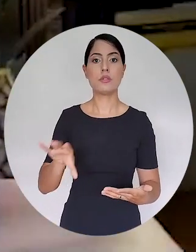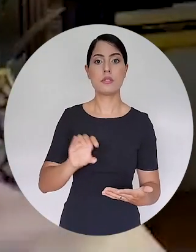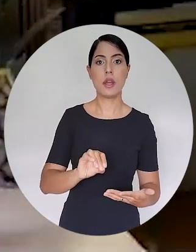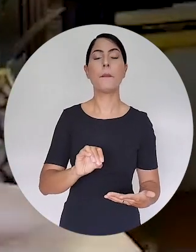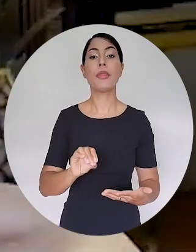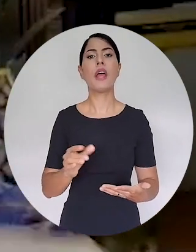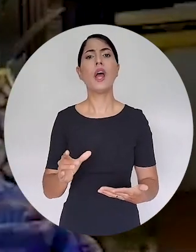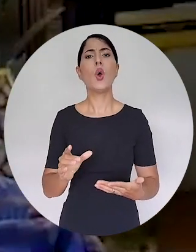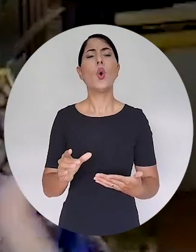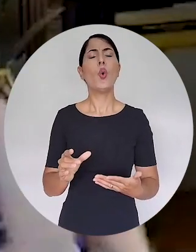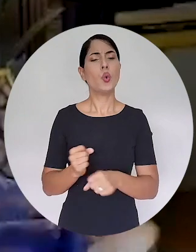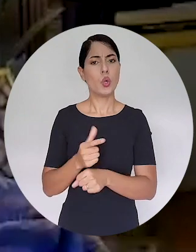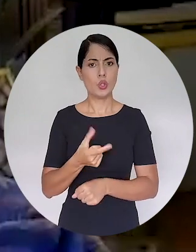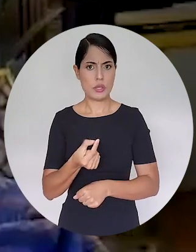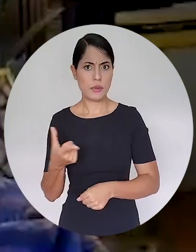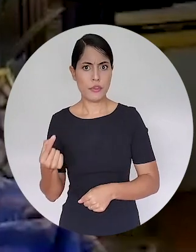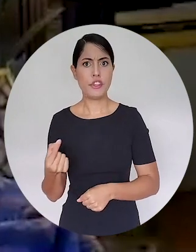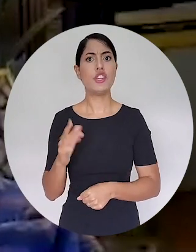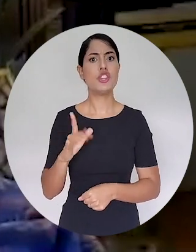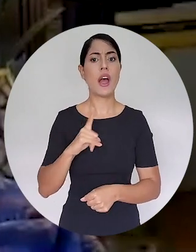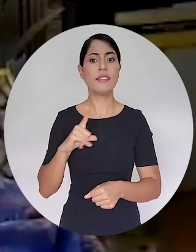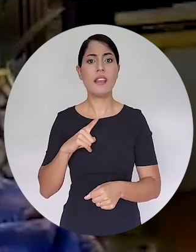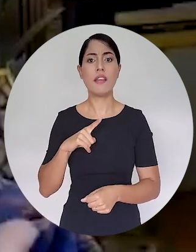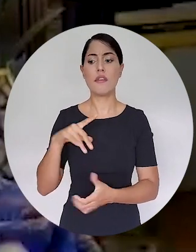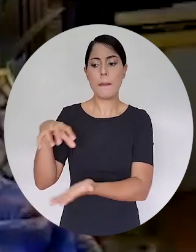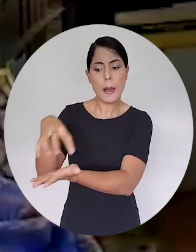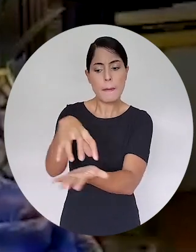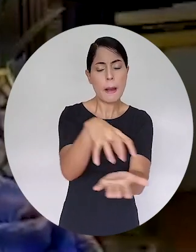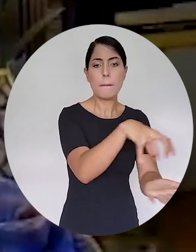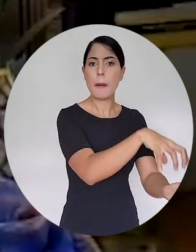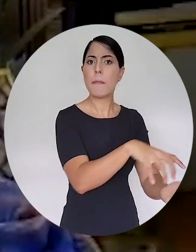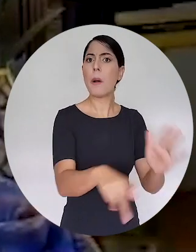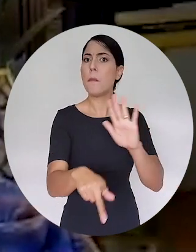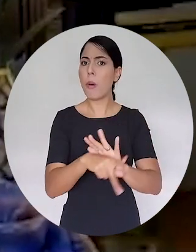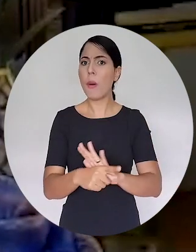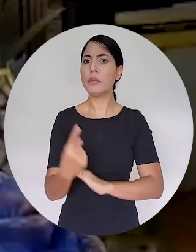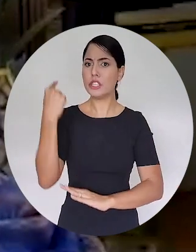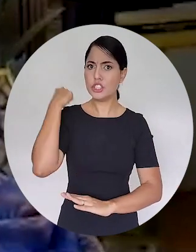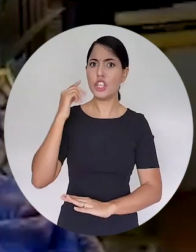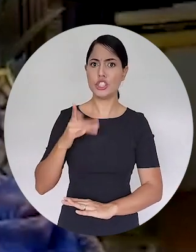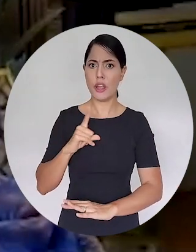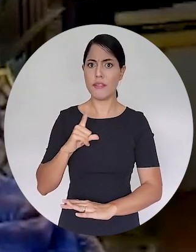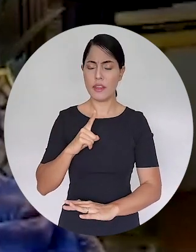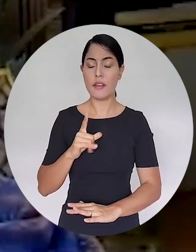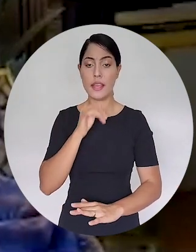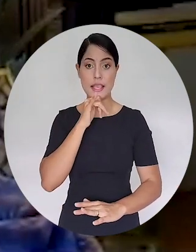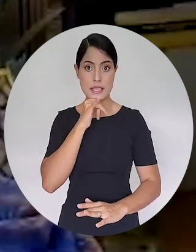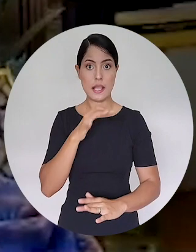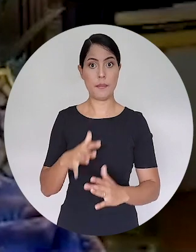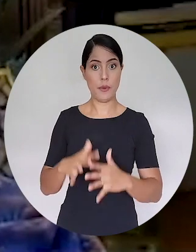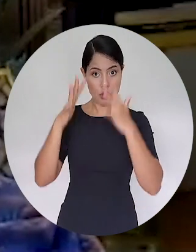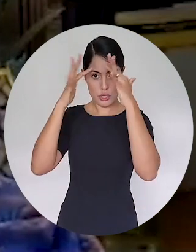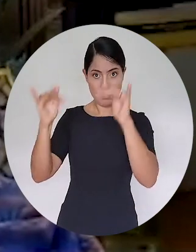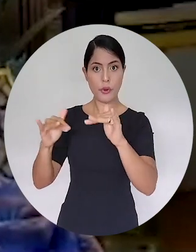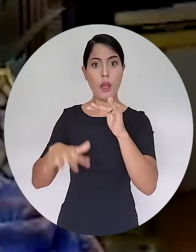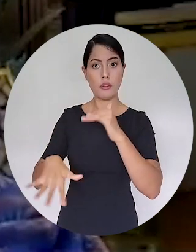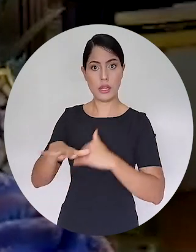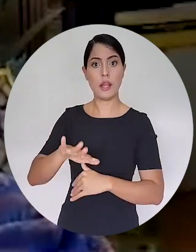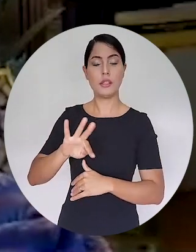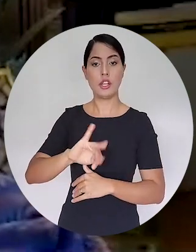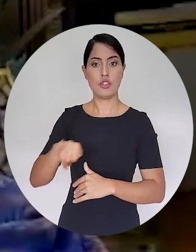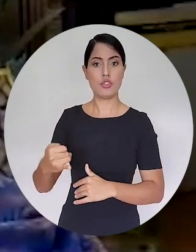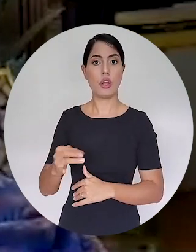o início da pandemia, começado a montar espaços dedicados aos empresários. Então, o Tribunal de Justiça do Rio de Janeiro, do